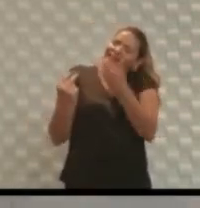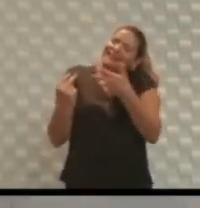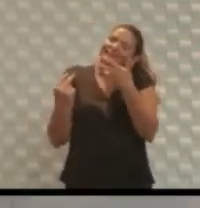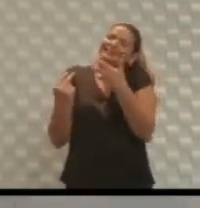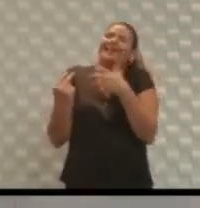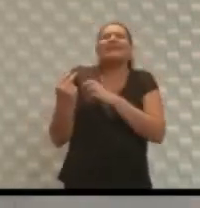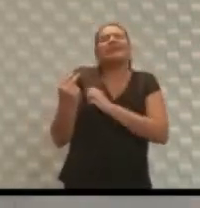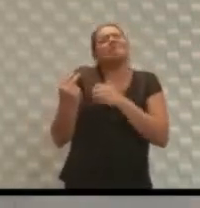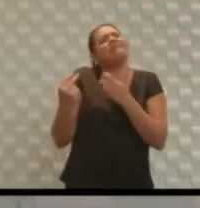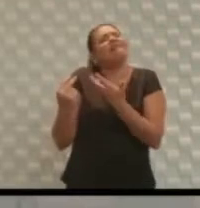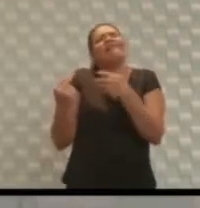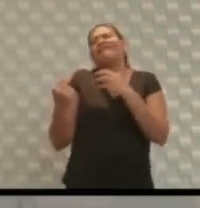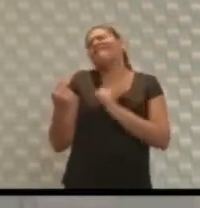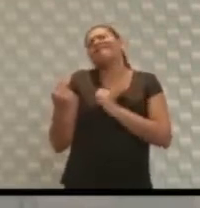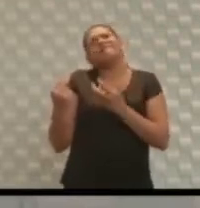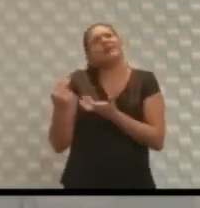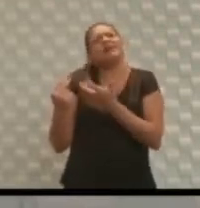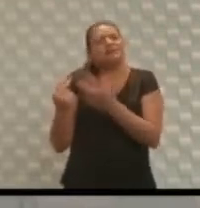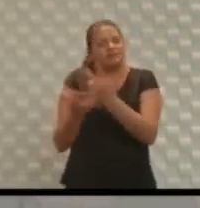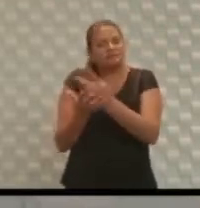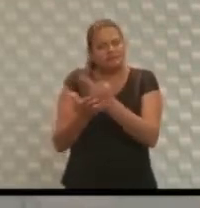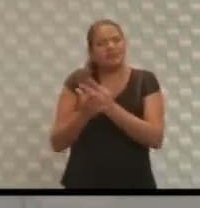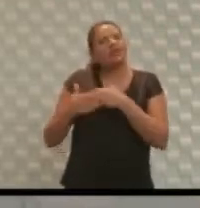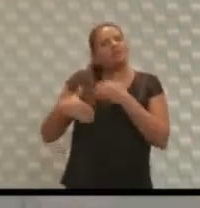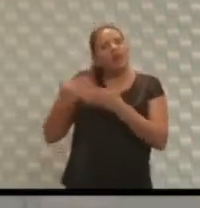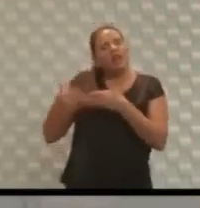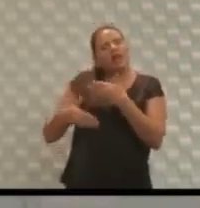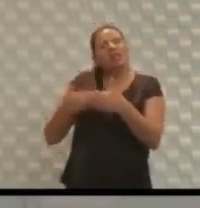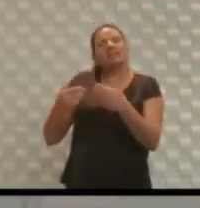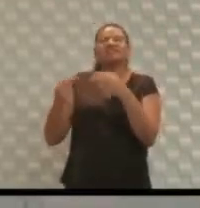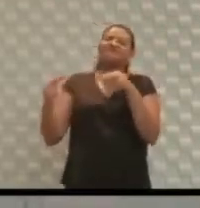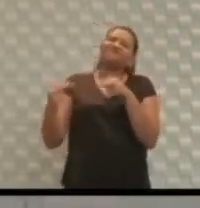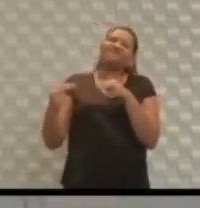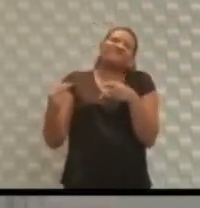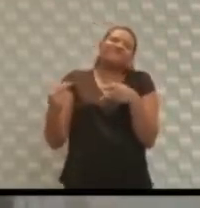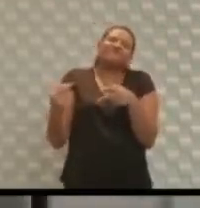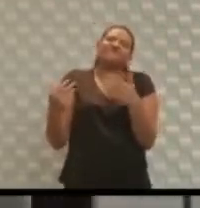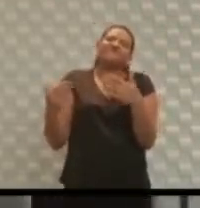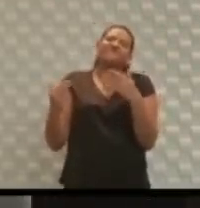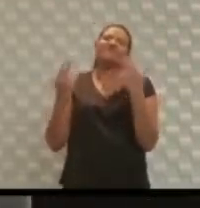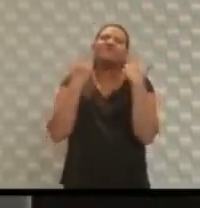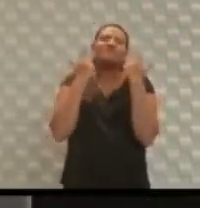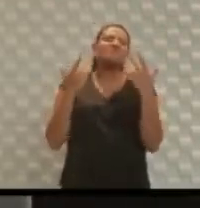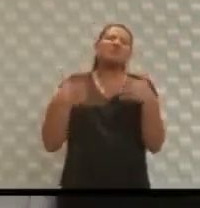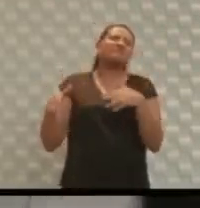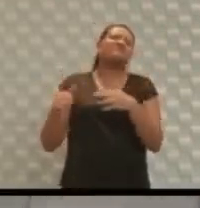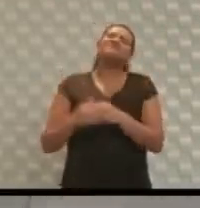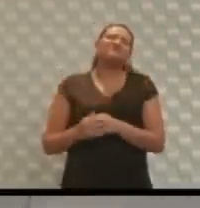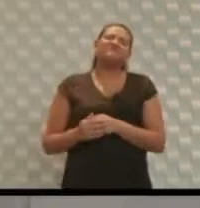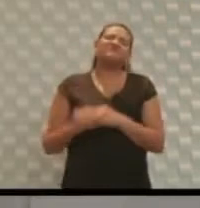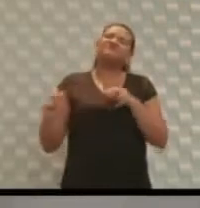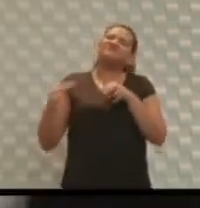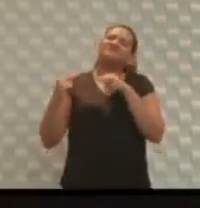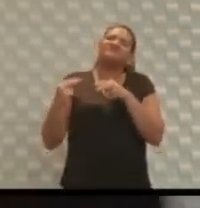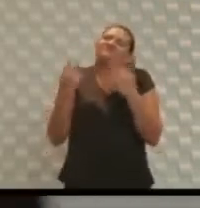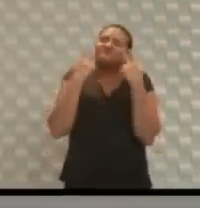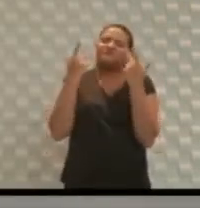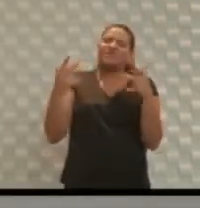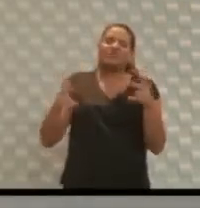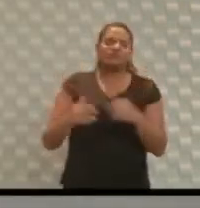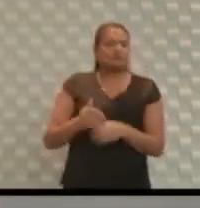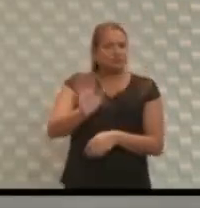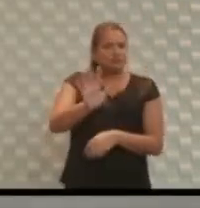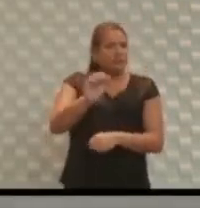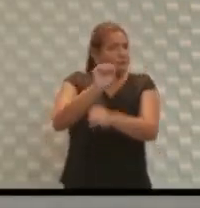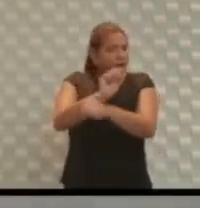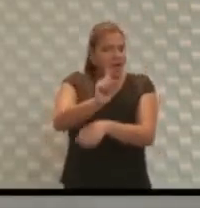perdi, graças a Deus, mas algumas pessoas. Porque se isso aconteceu na sua vida,